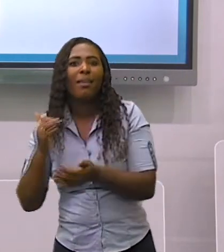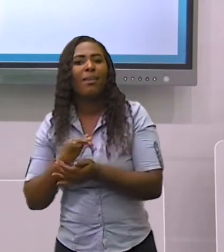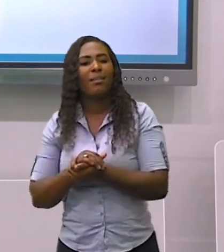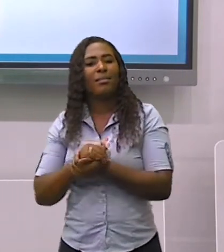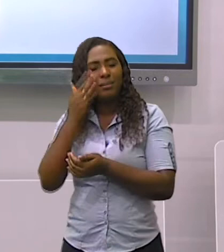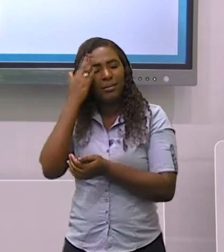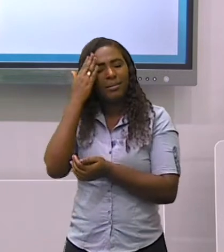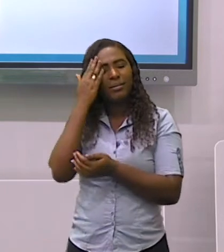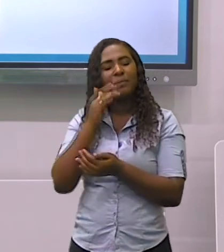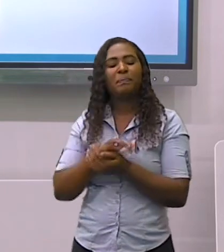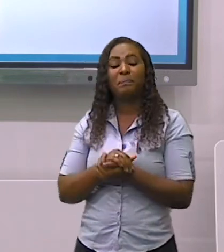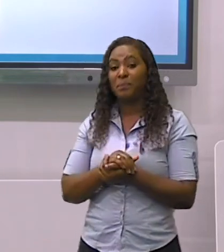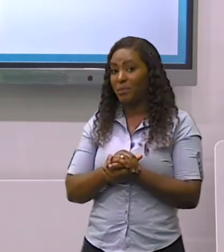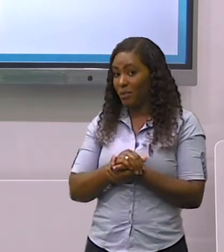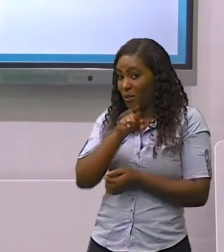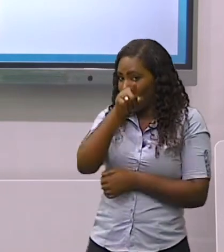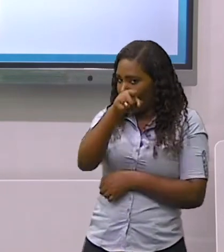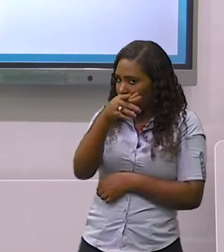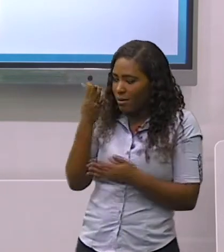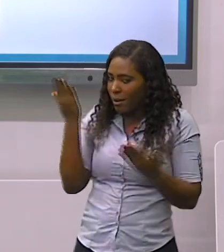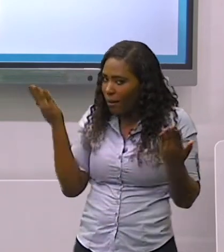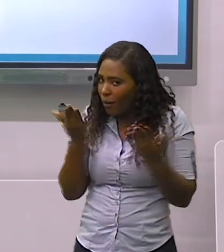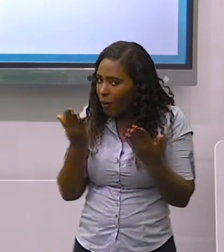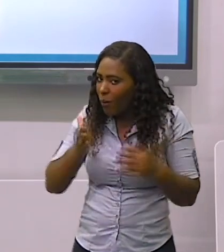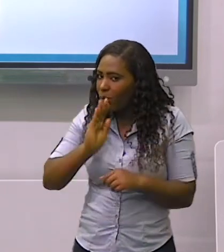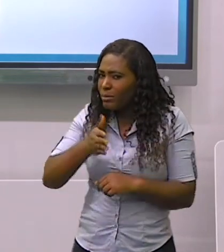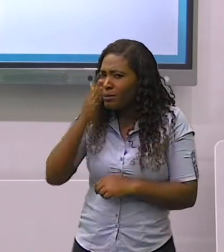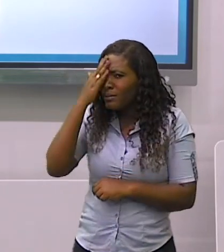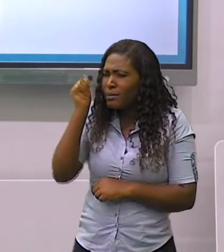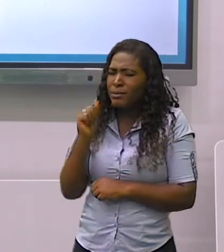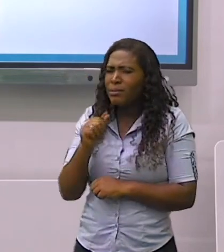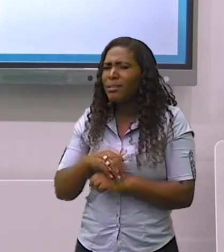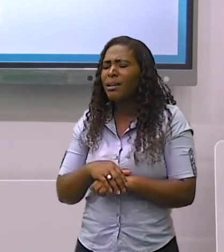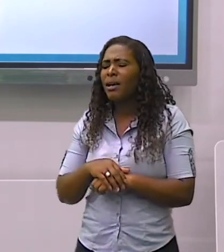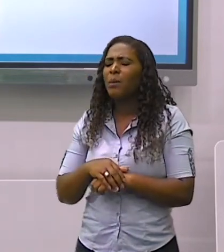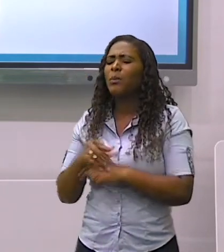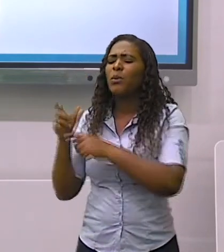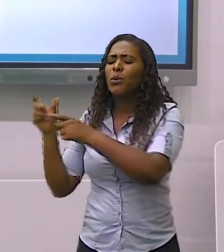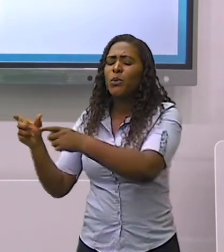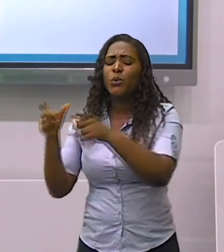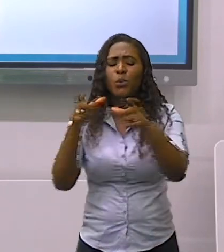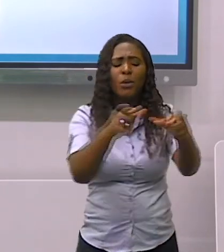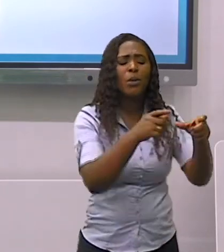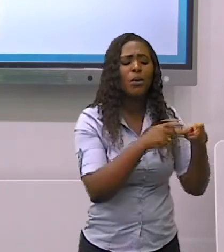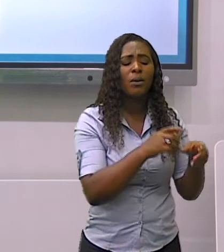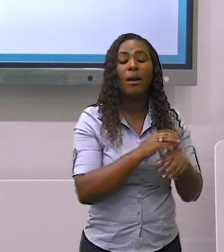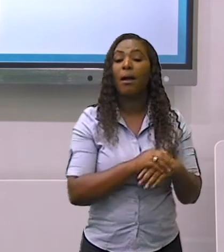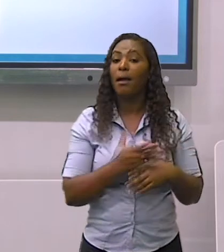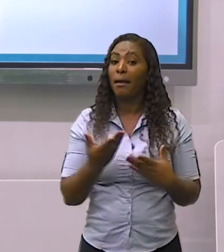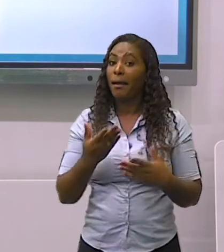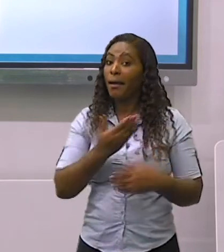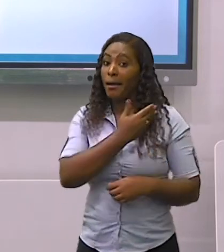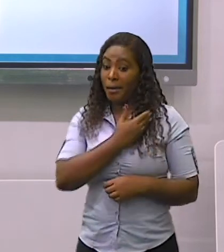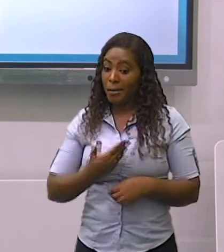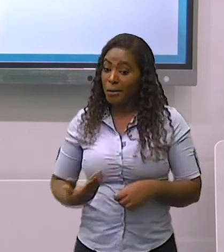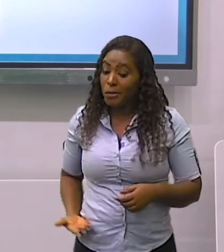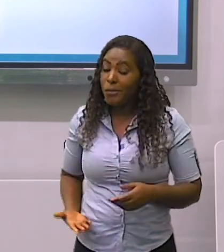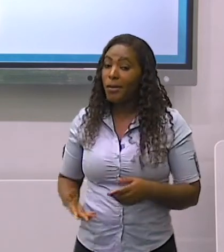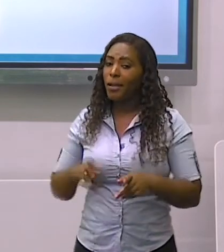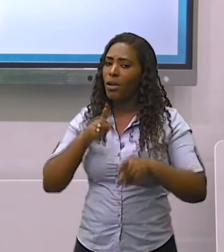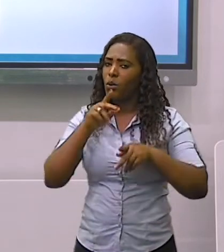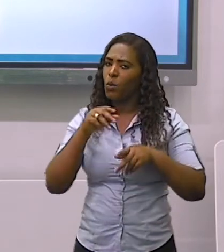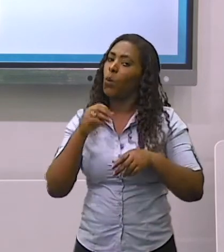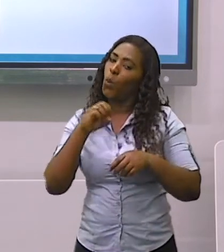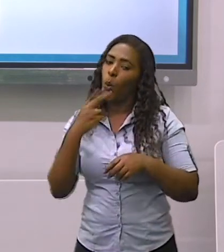a importância dos espaços públicos, mas como cuidar destes espaços?